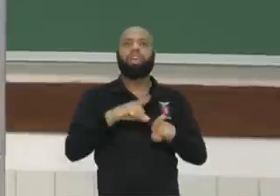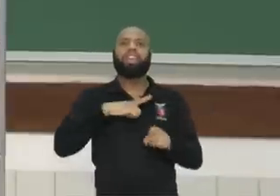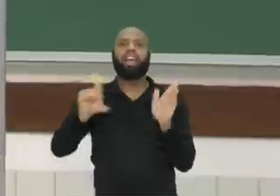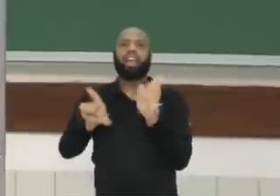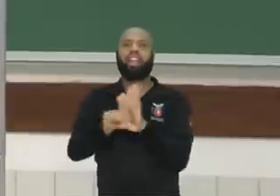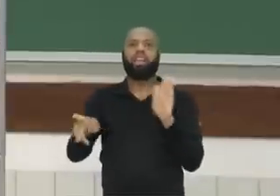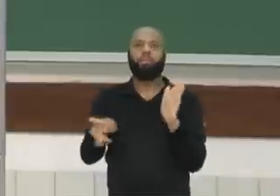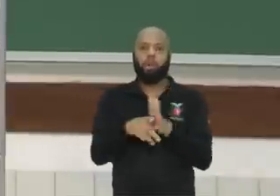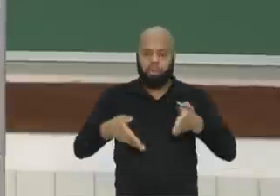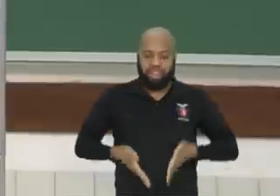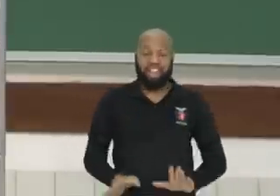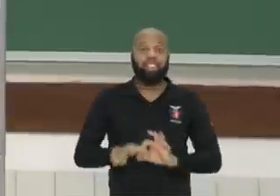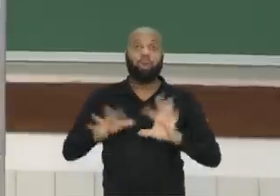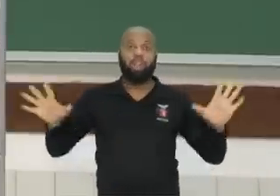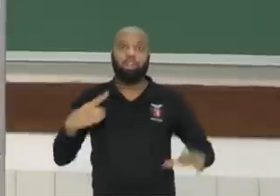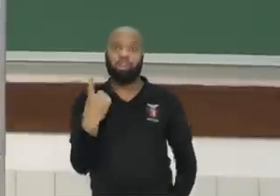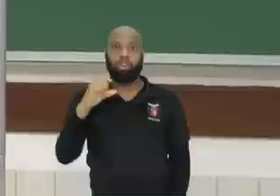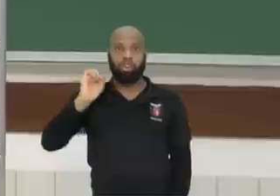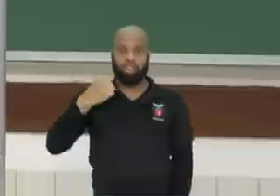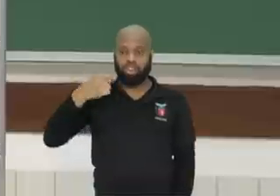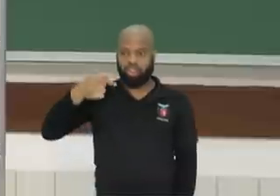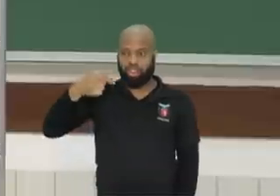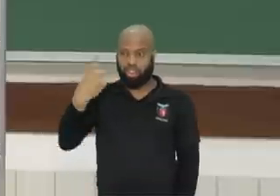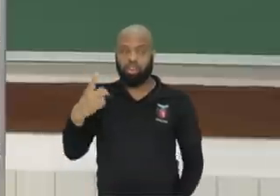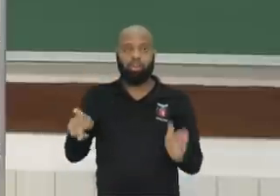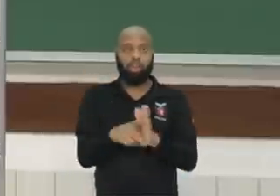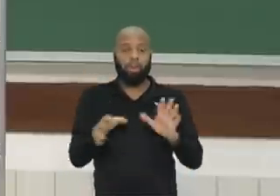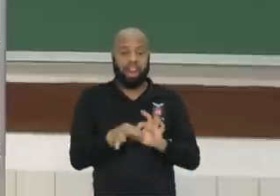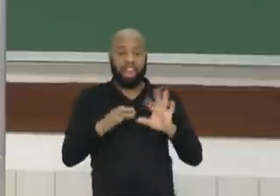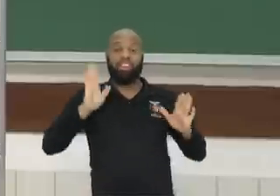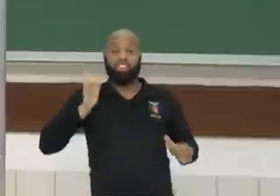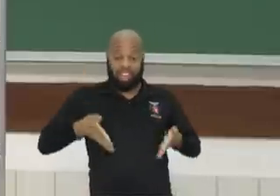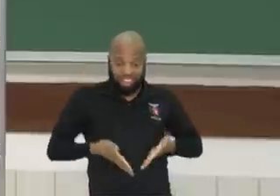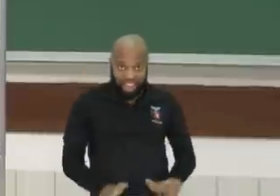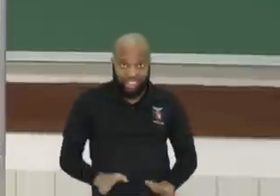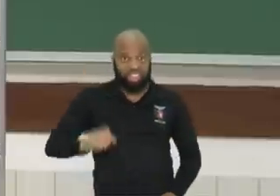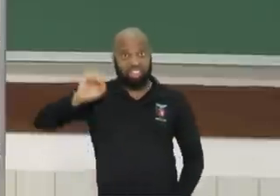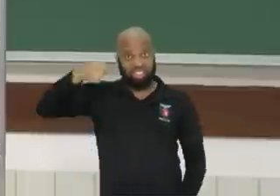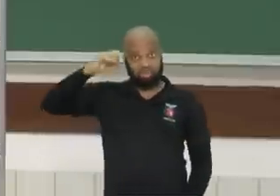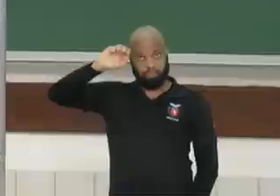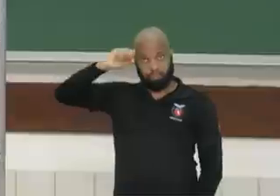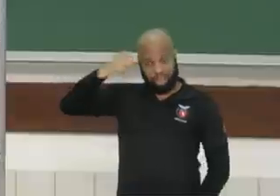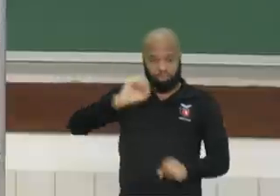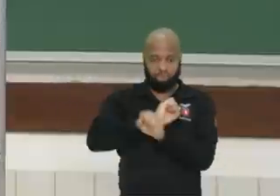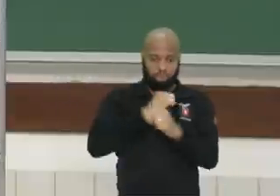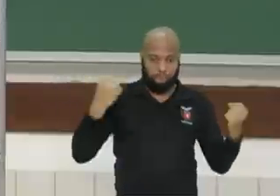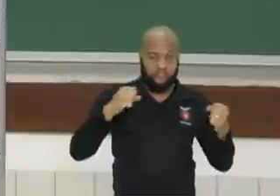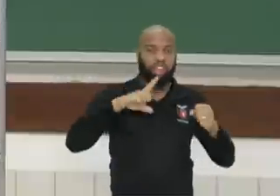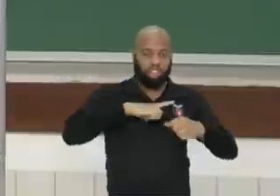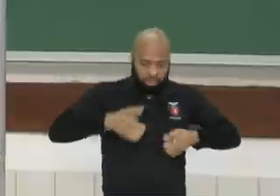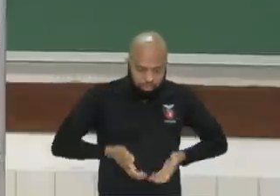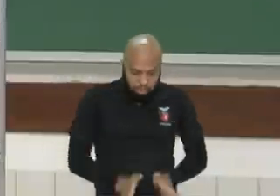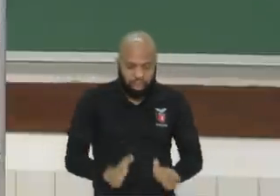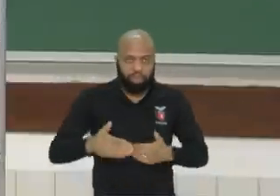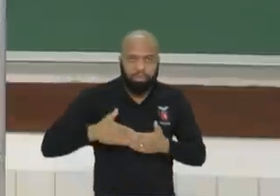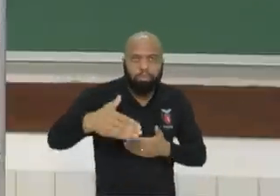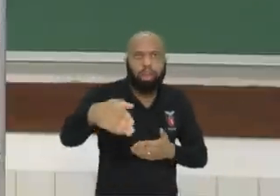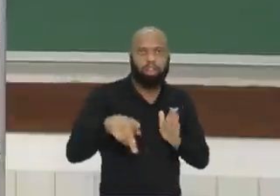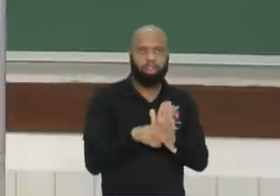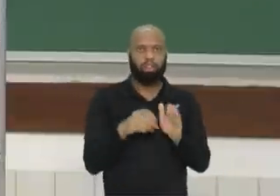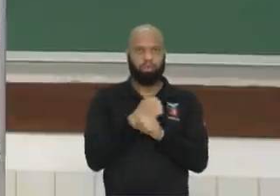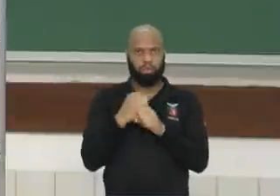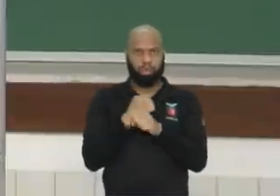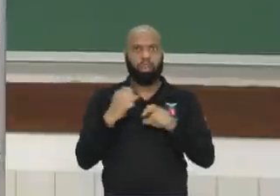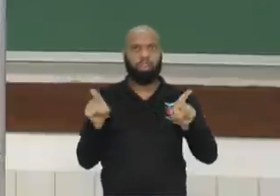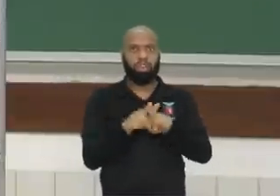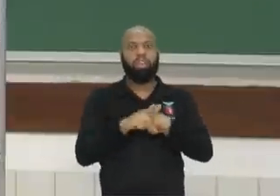do Ventre Livre, em 1871, que foi a lei que dava liberdade aos filhos e filhas de escravos nascidos a partir daquela data, a